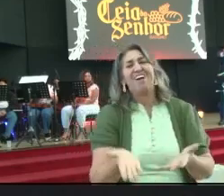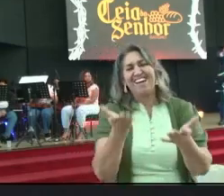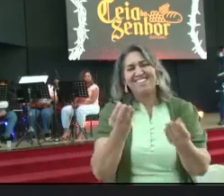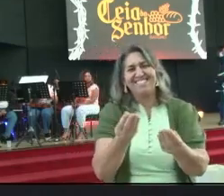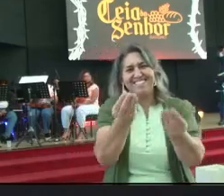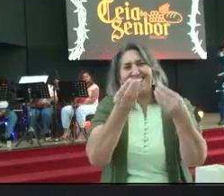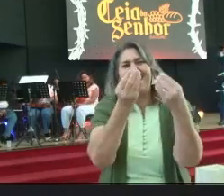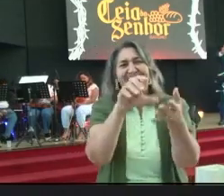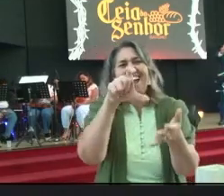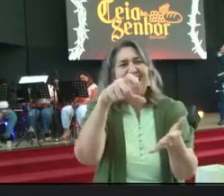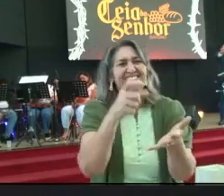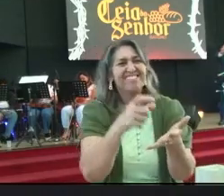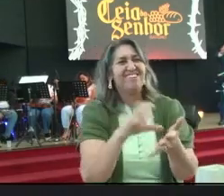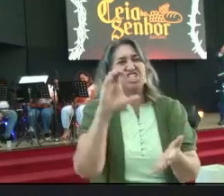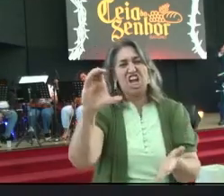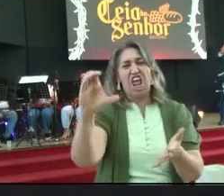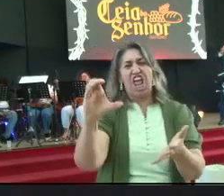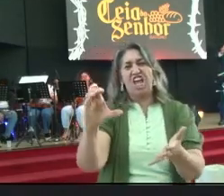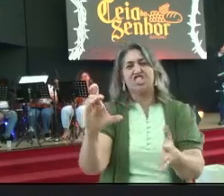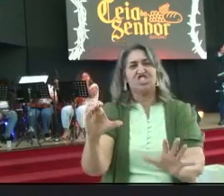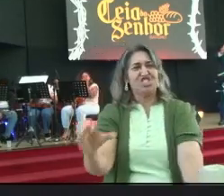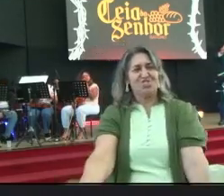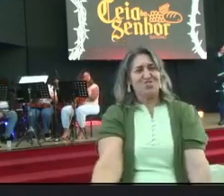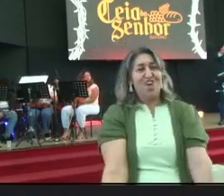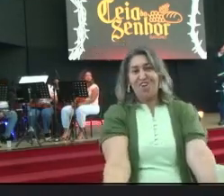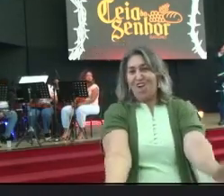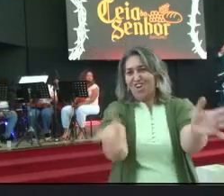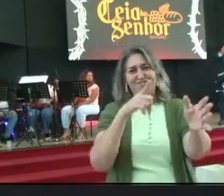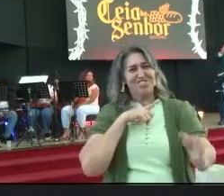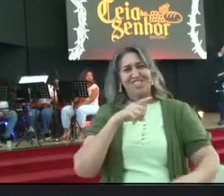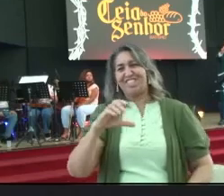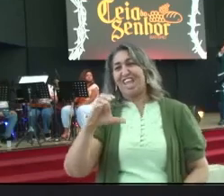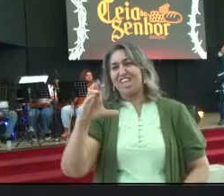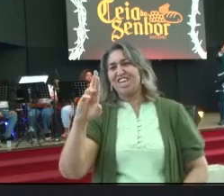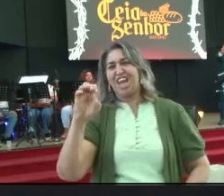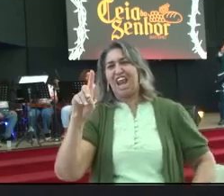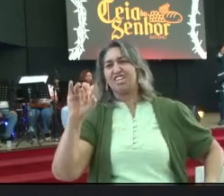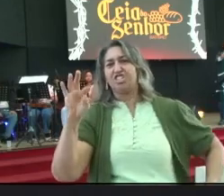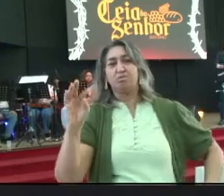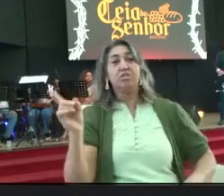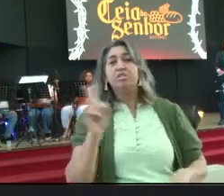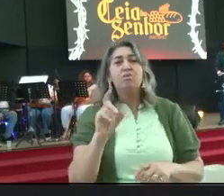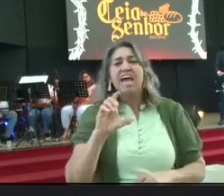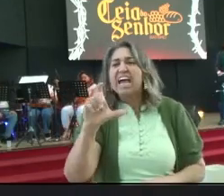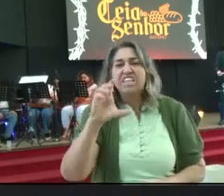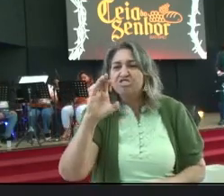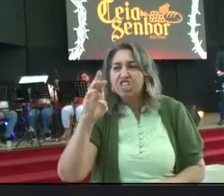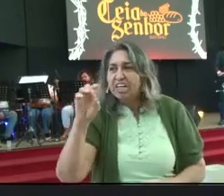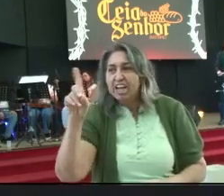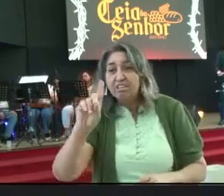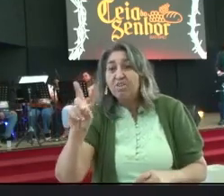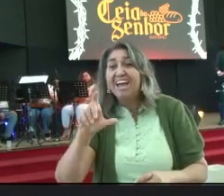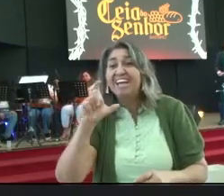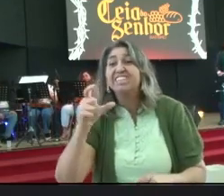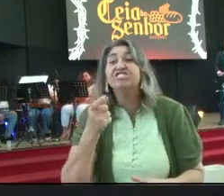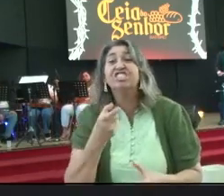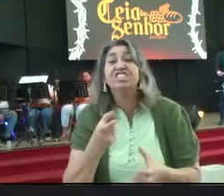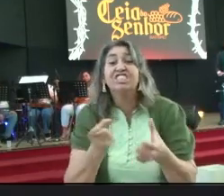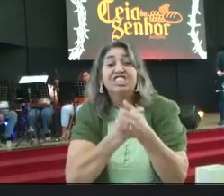Cartão de crédito. Não é cartão de crédito, é cartão de dívida.